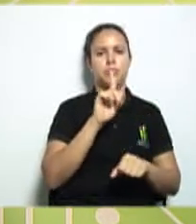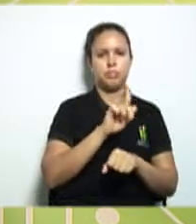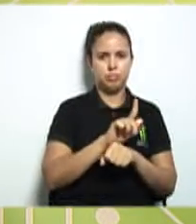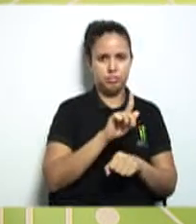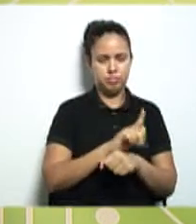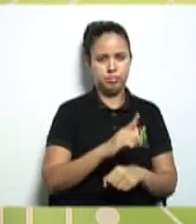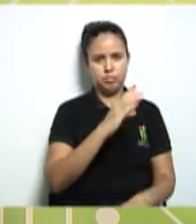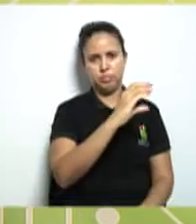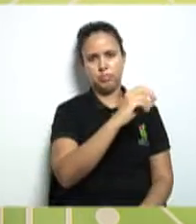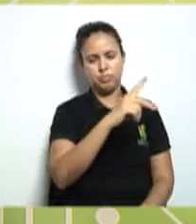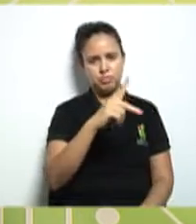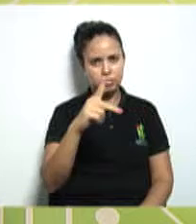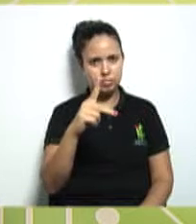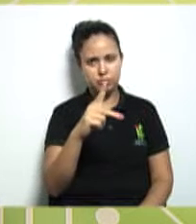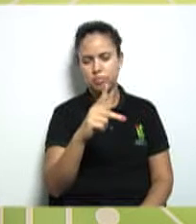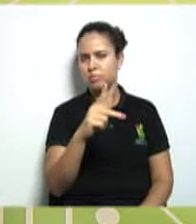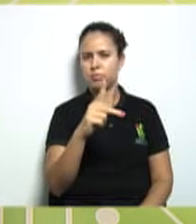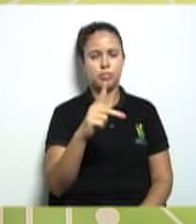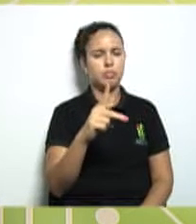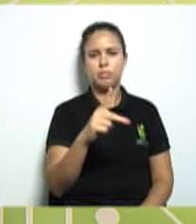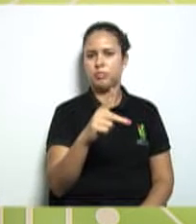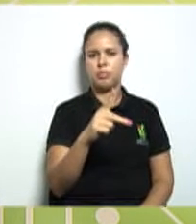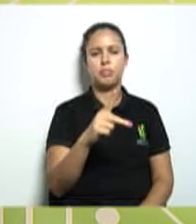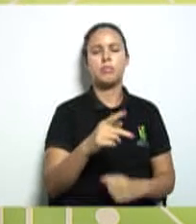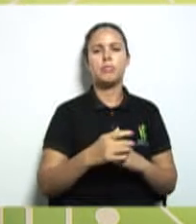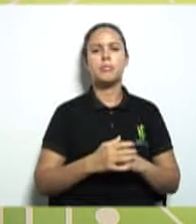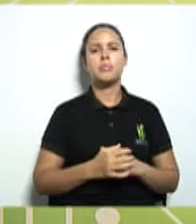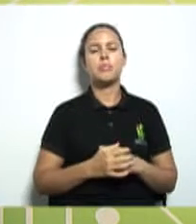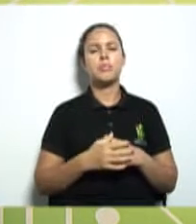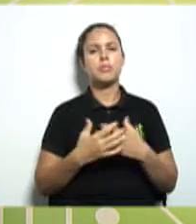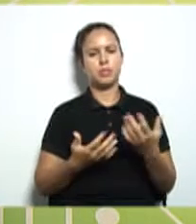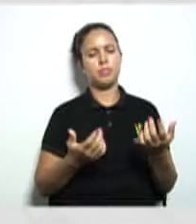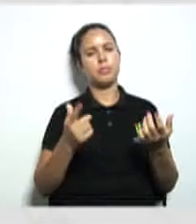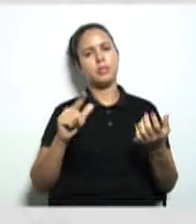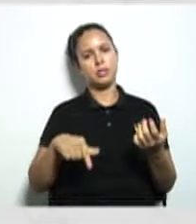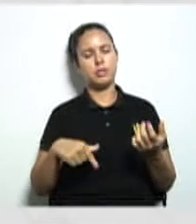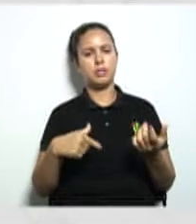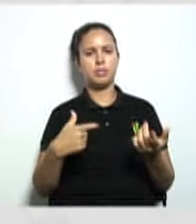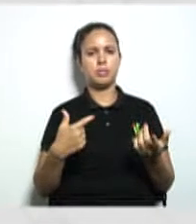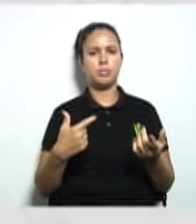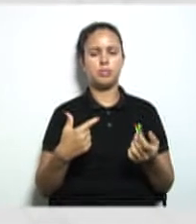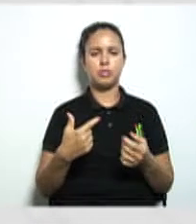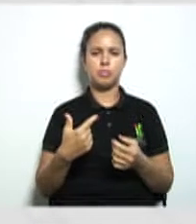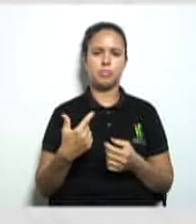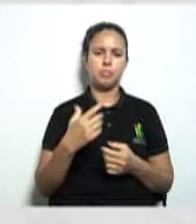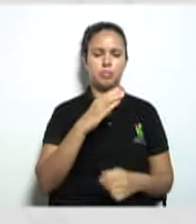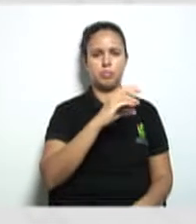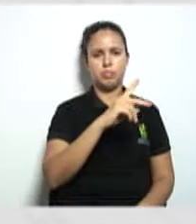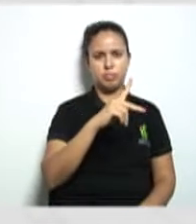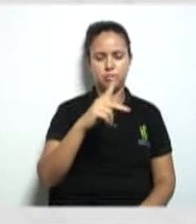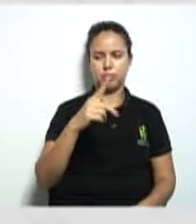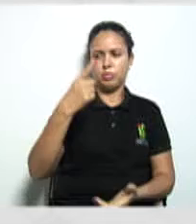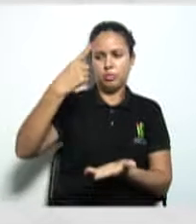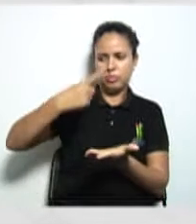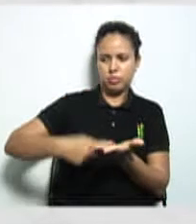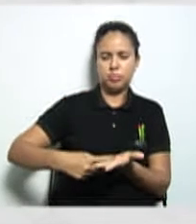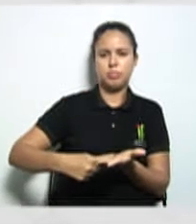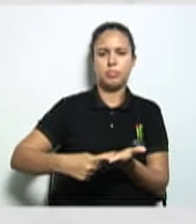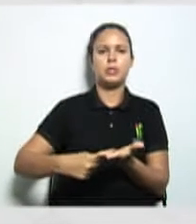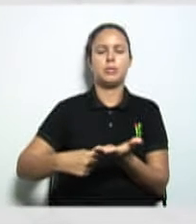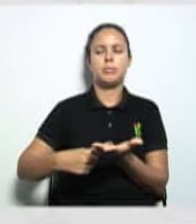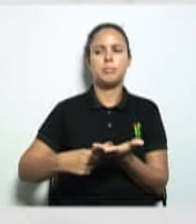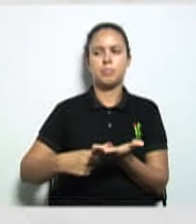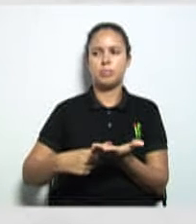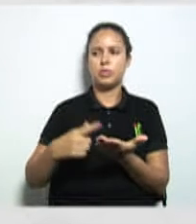cooperativa, nas suas atividades. Então, é isso que ele quer dizer. Mesmo que elas firmem acordo com